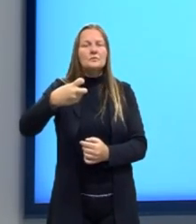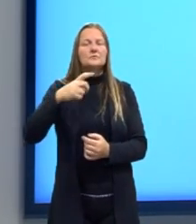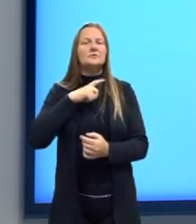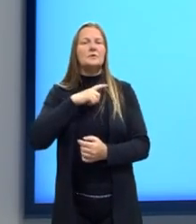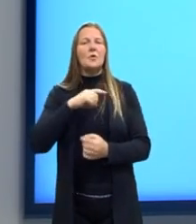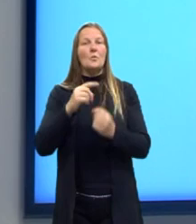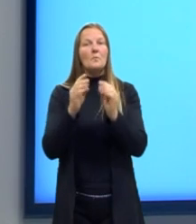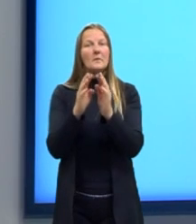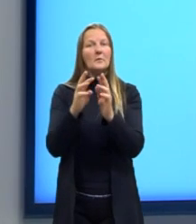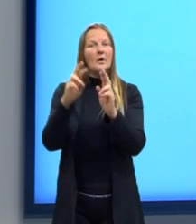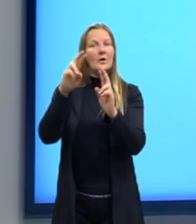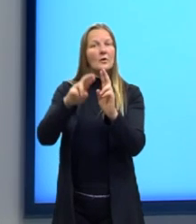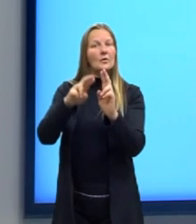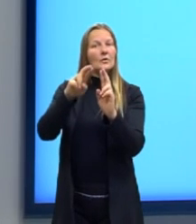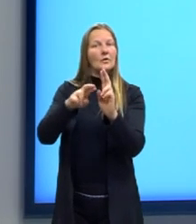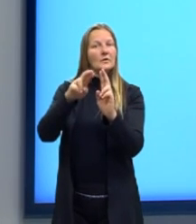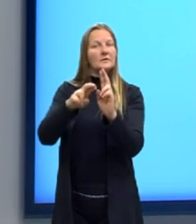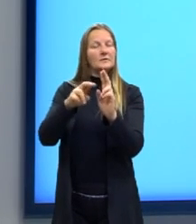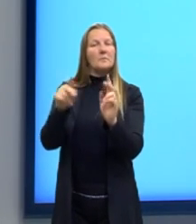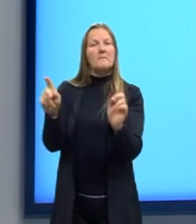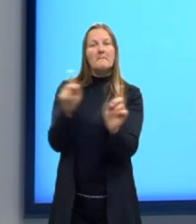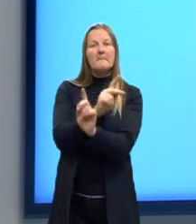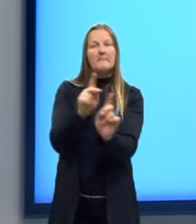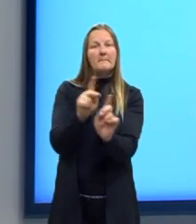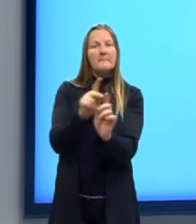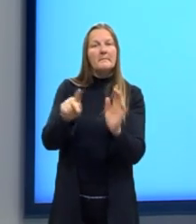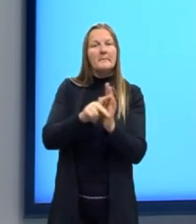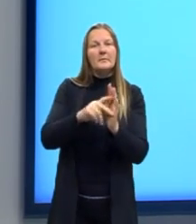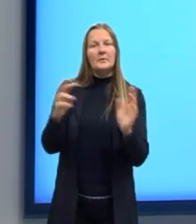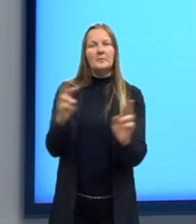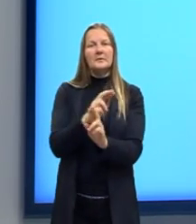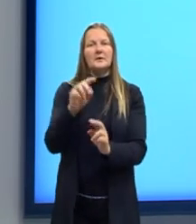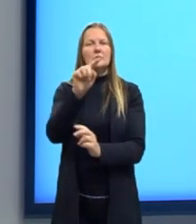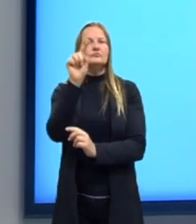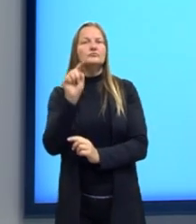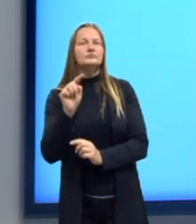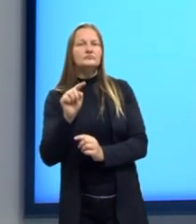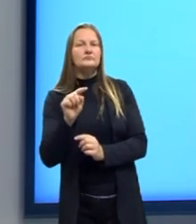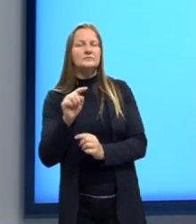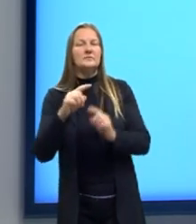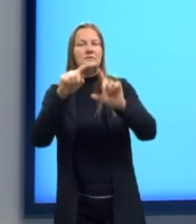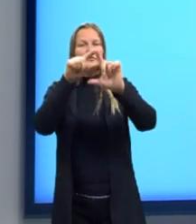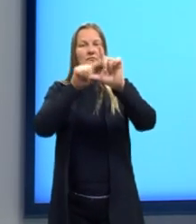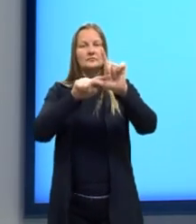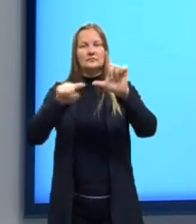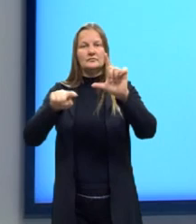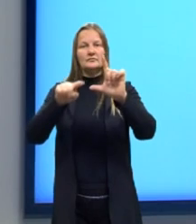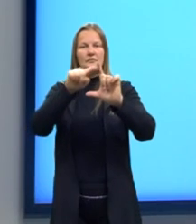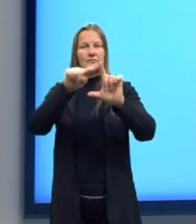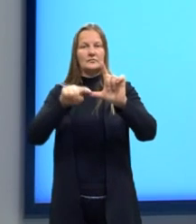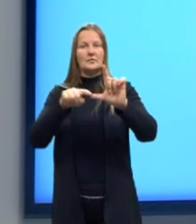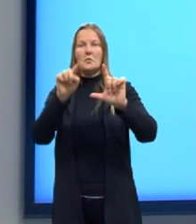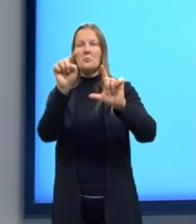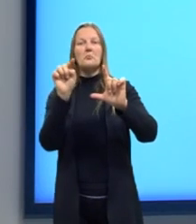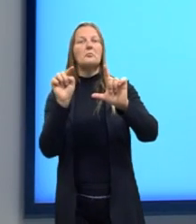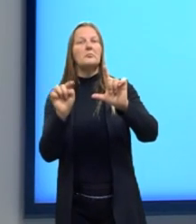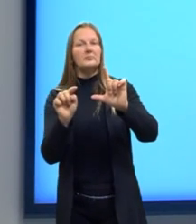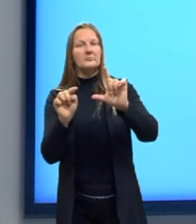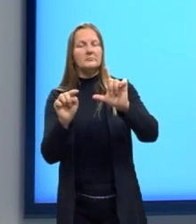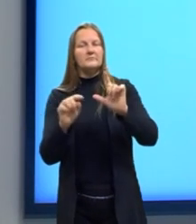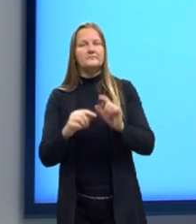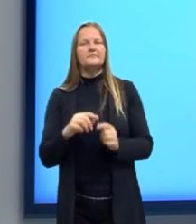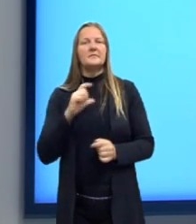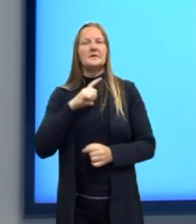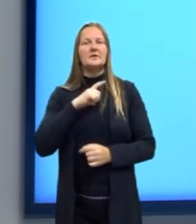uma razão trigonométrica cuja incógnita seja um ângulo desconhecido e esse ângulo é